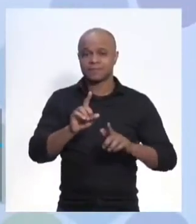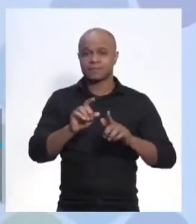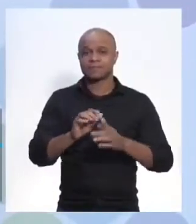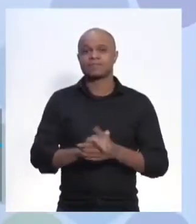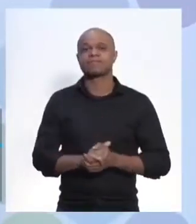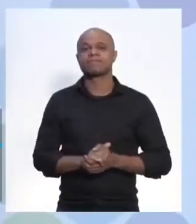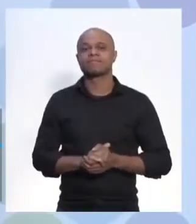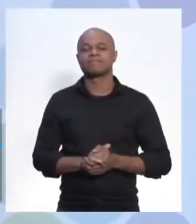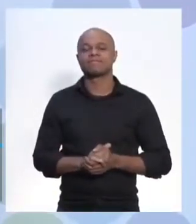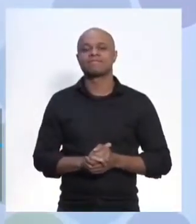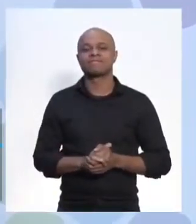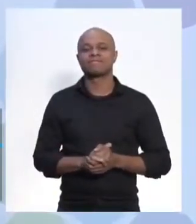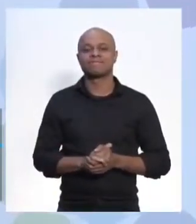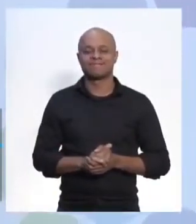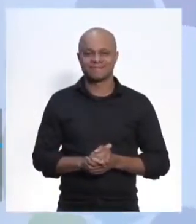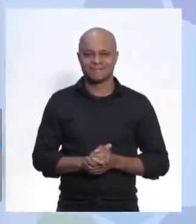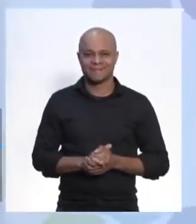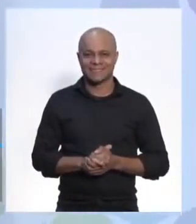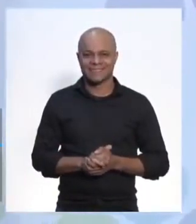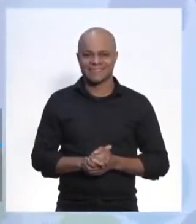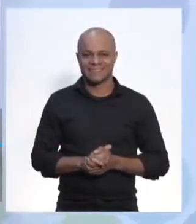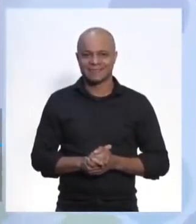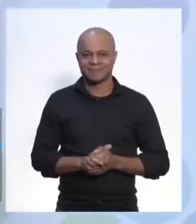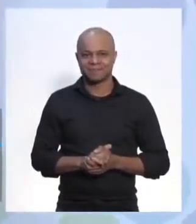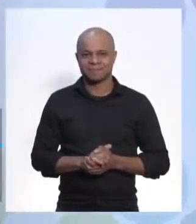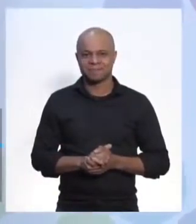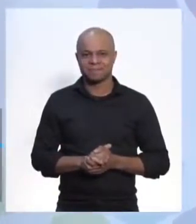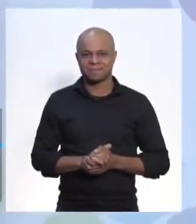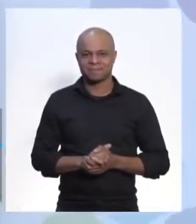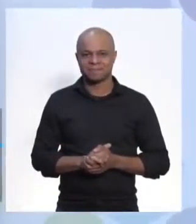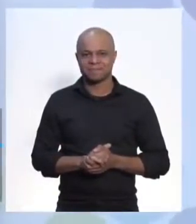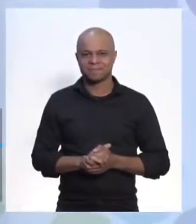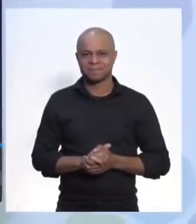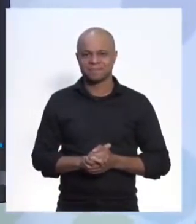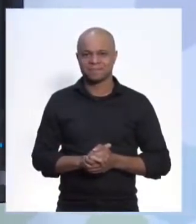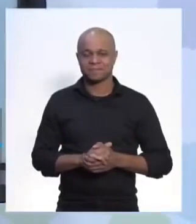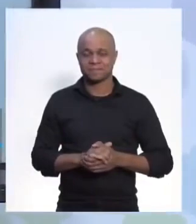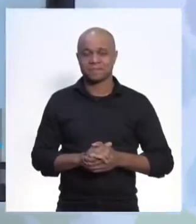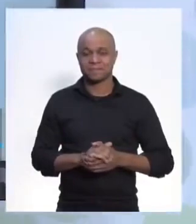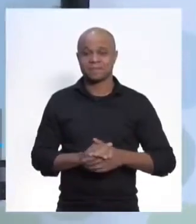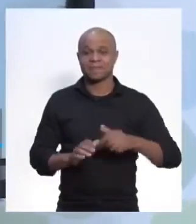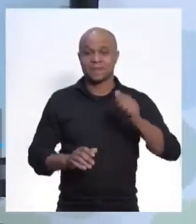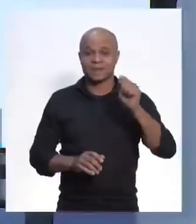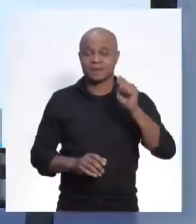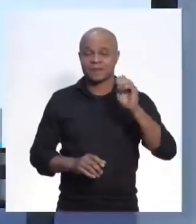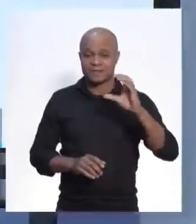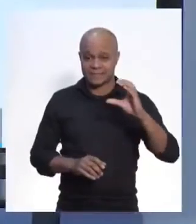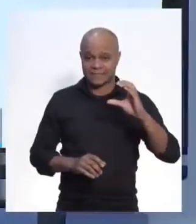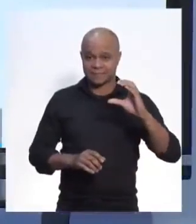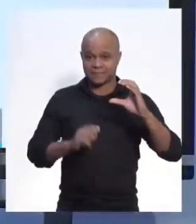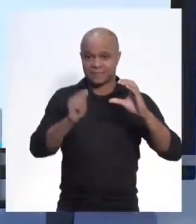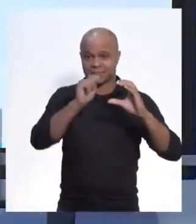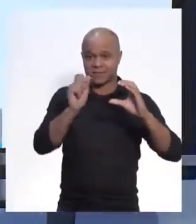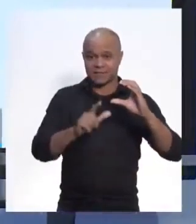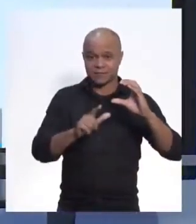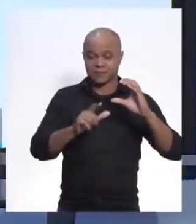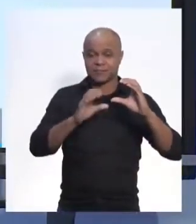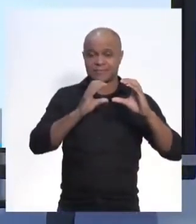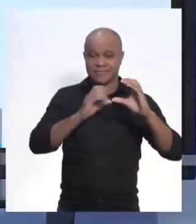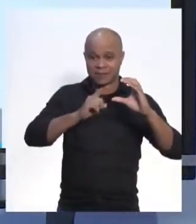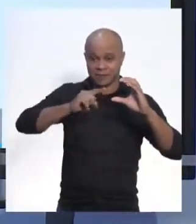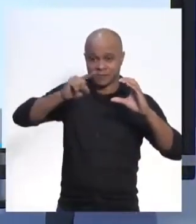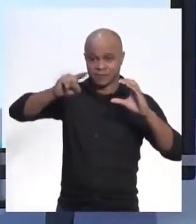crescente ou decrescente? Eu já tinha falado na aula, mas vamos lá. F de x, a azul, ela é crescente, ela está vindo aqui de baixo, ó, e quando